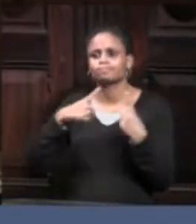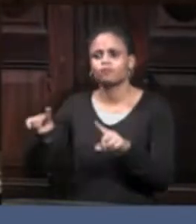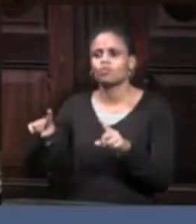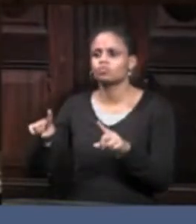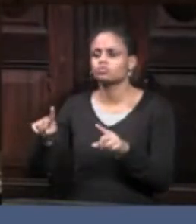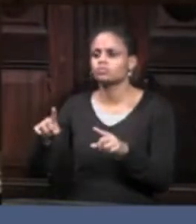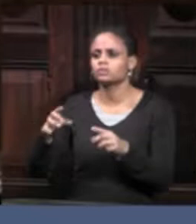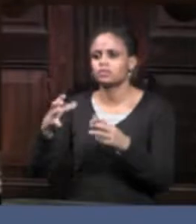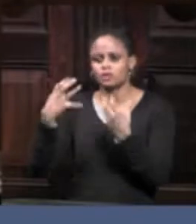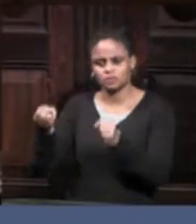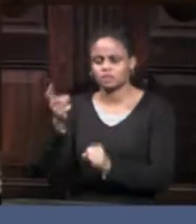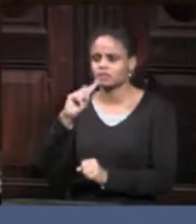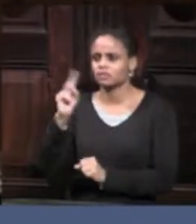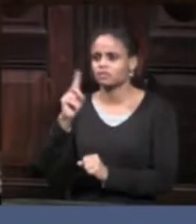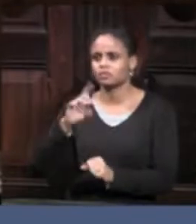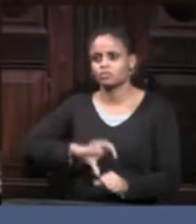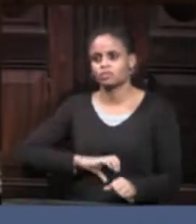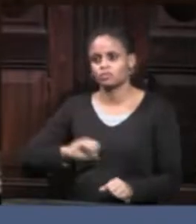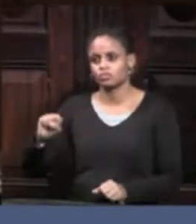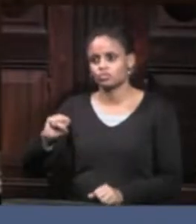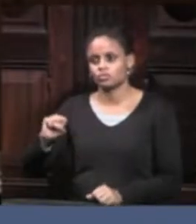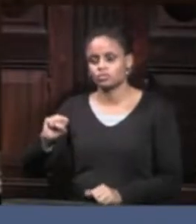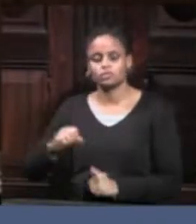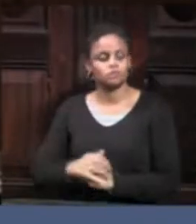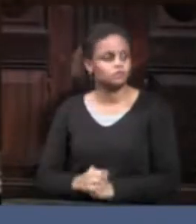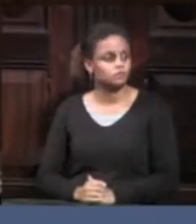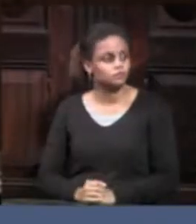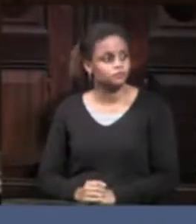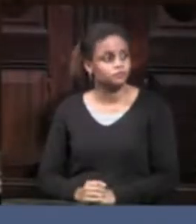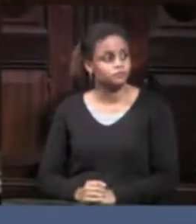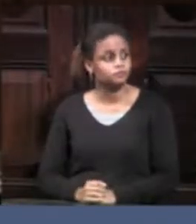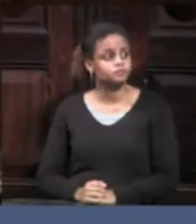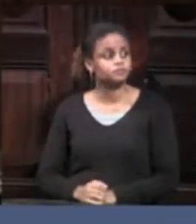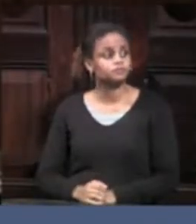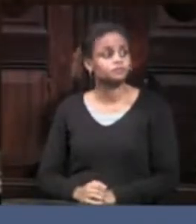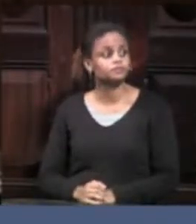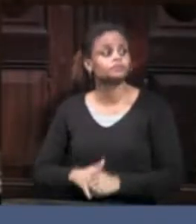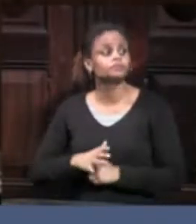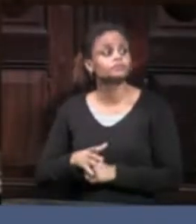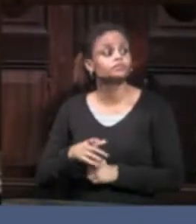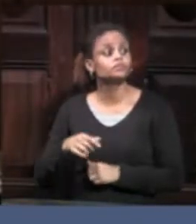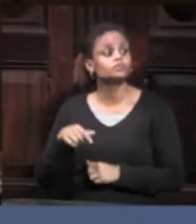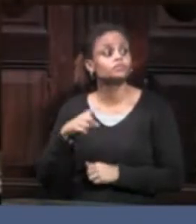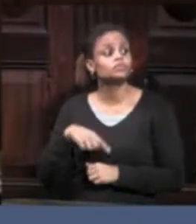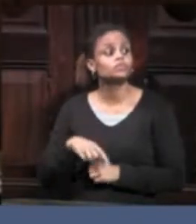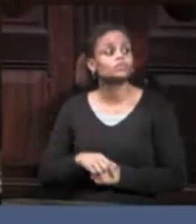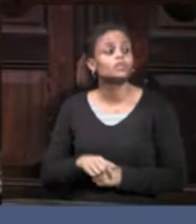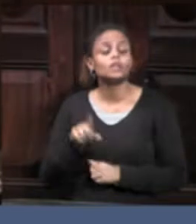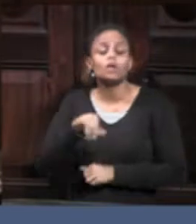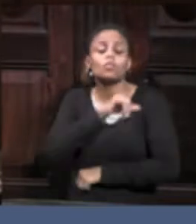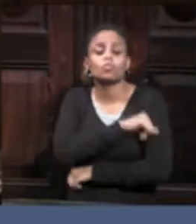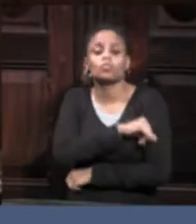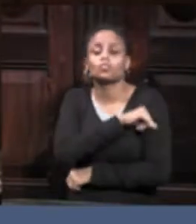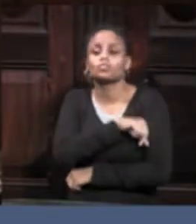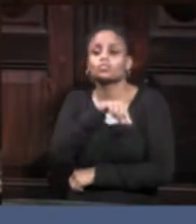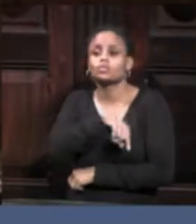de Vossa Excelência, fui o primeiro signatário dessa moção, mas já retrata aqui o posicionamento do Estado do Rio de